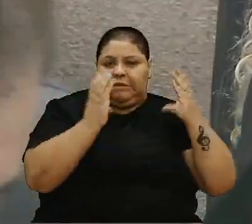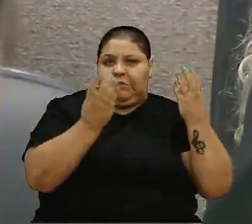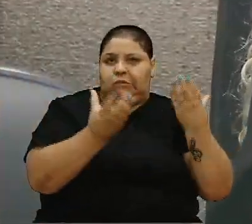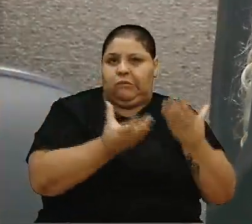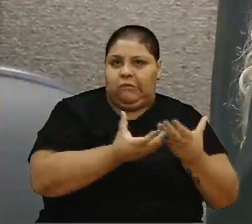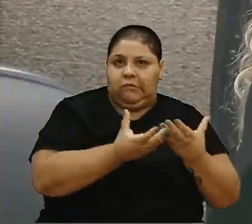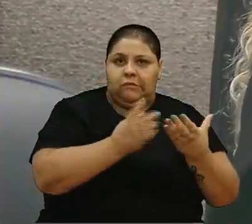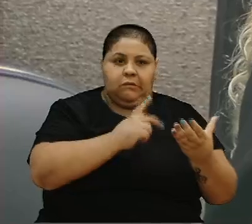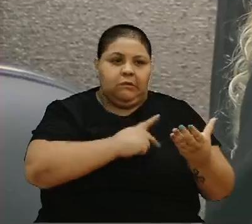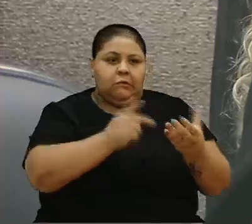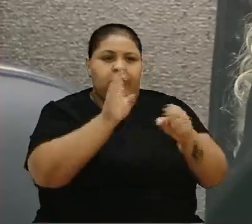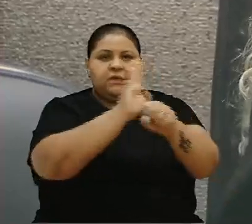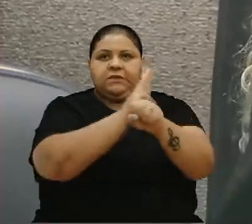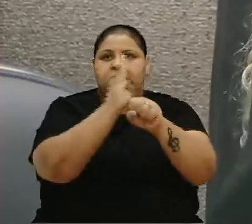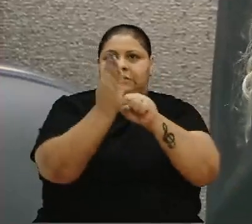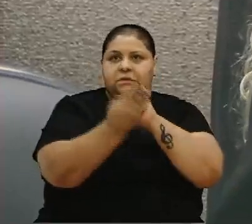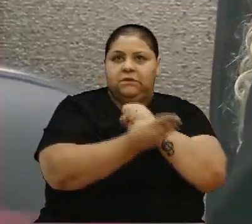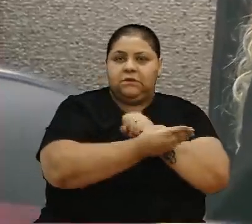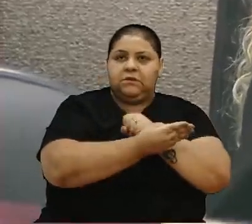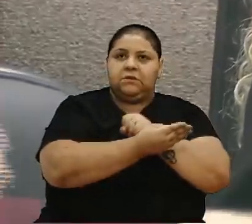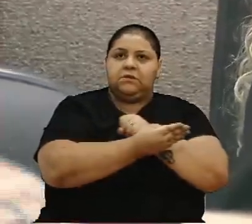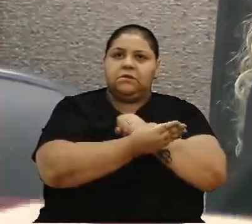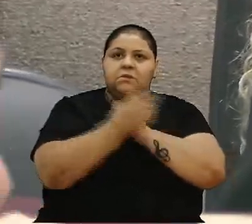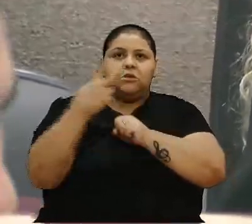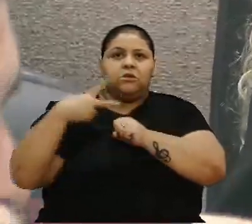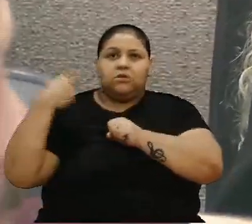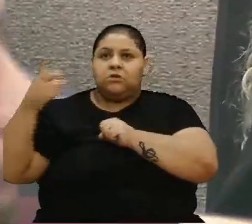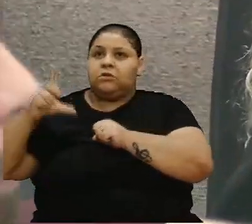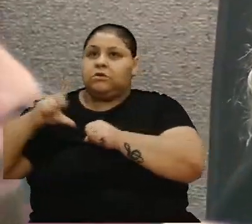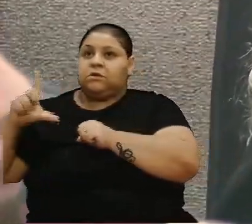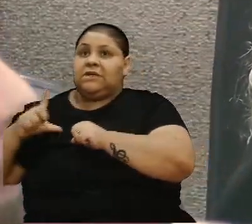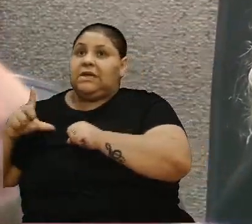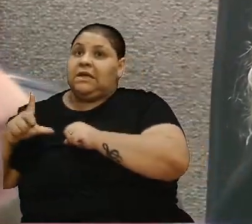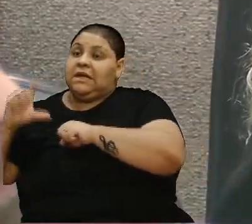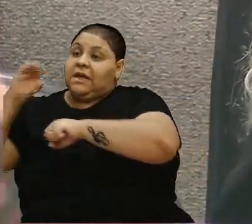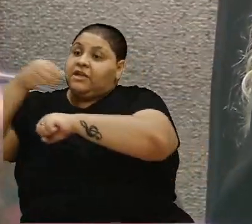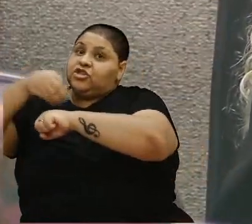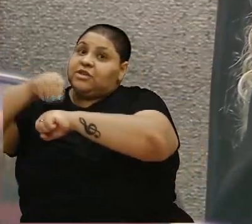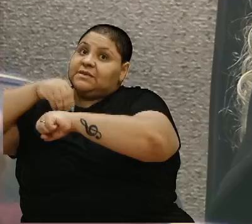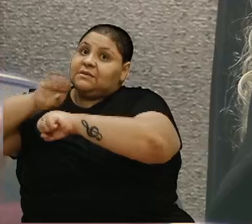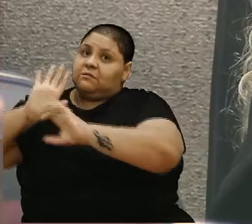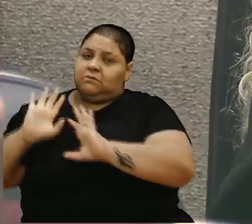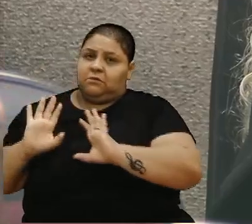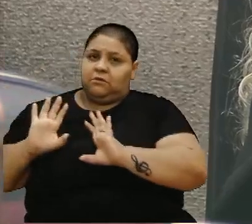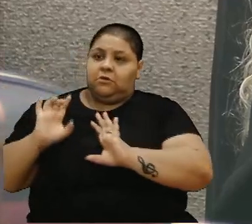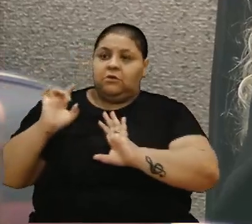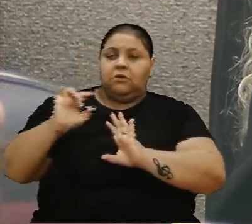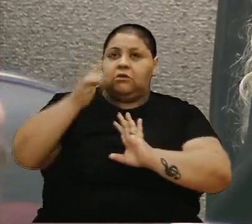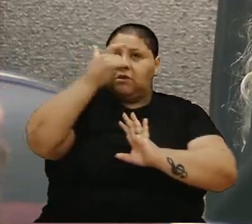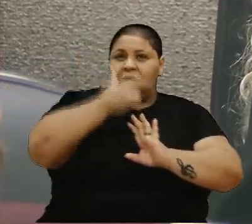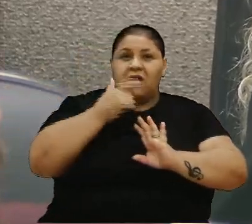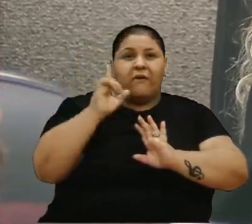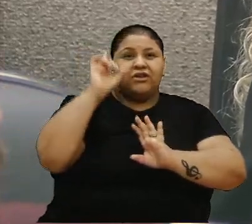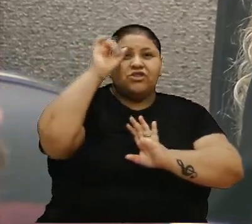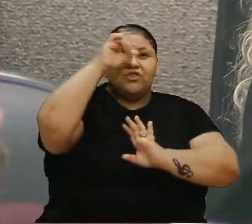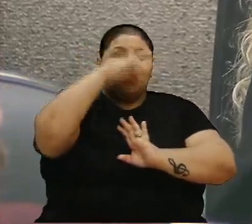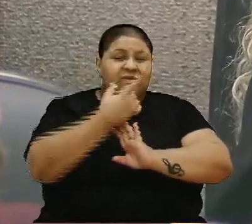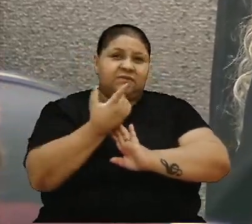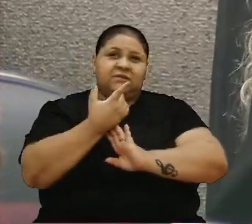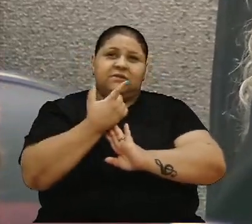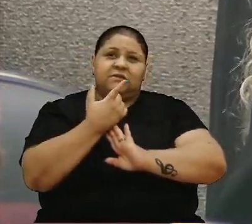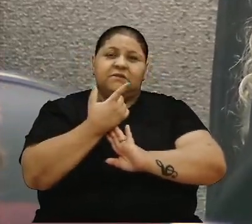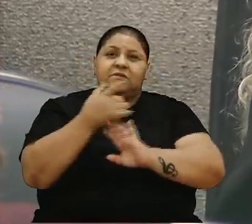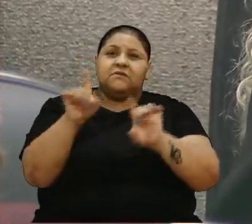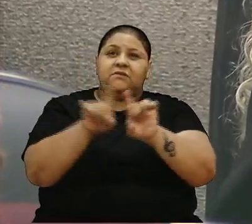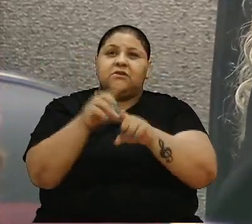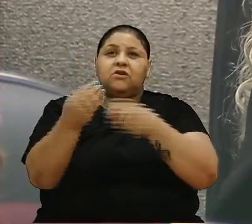quando é presidente de bairro, né? Quando a gente é vereador, a gente tem a ferramenta da indicação. E isso eu acho que é um dificultador, né?